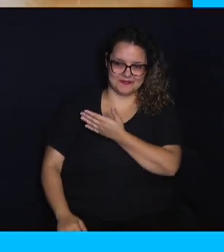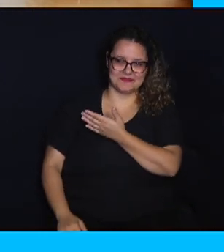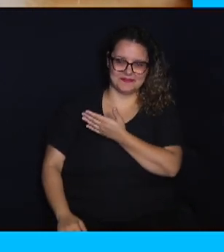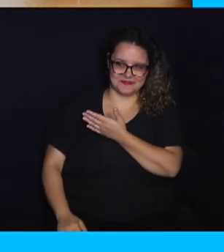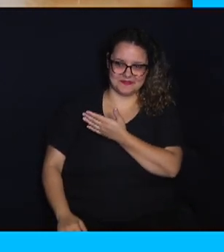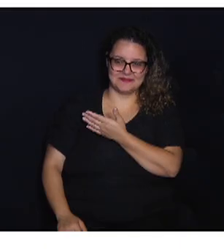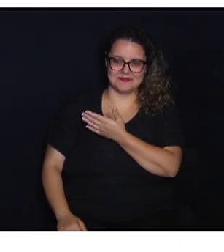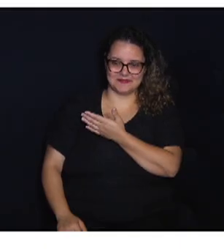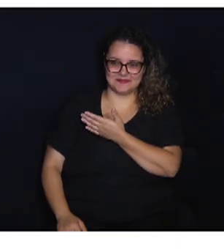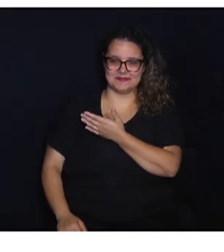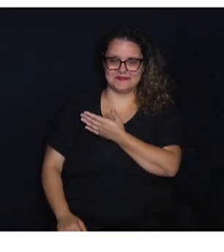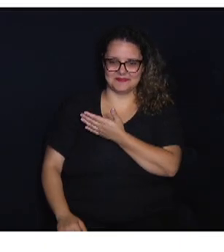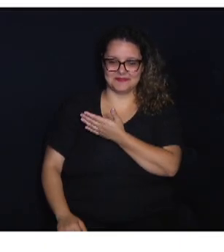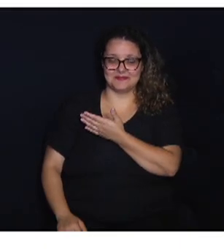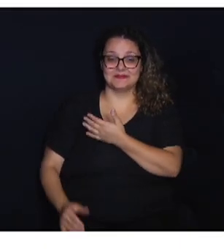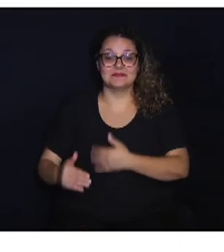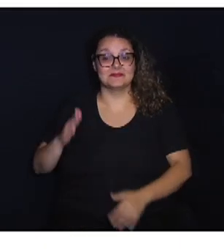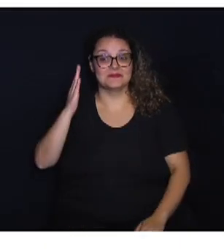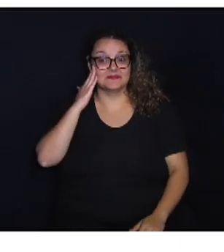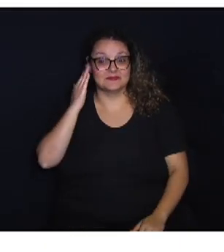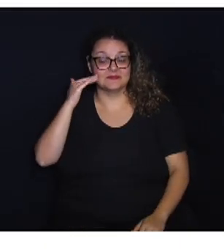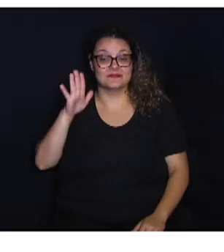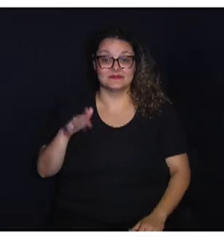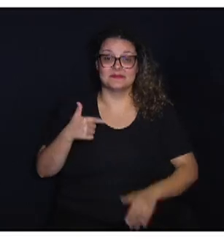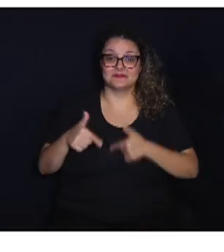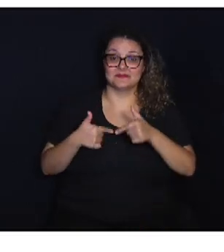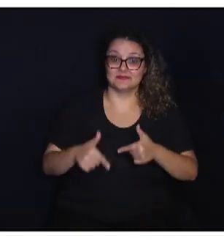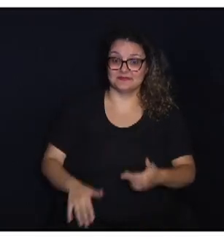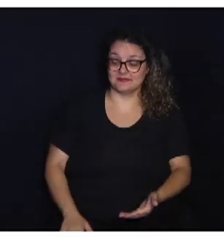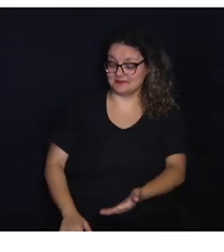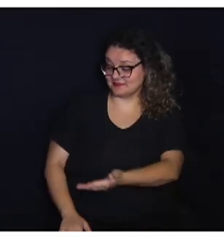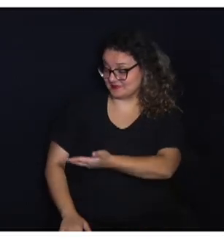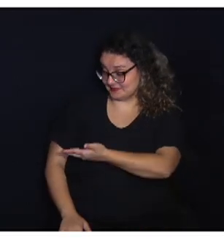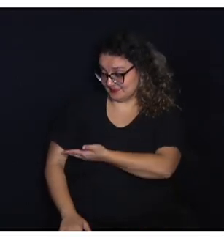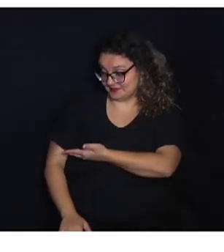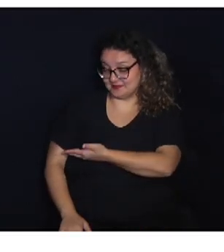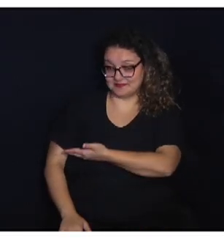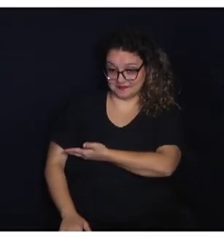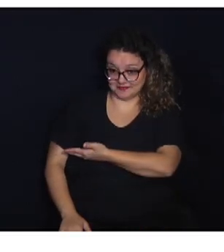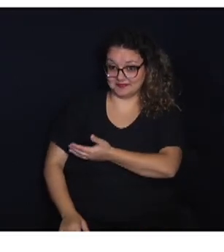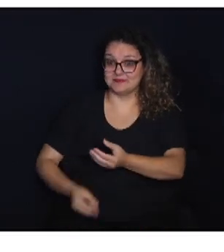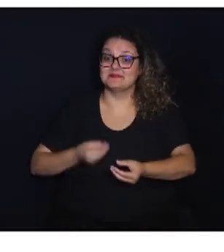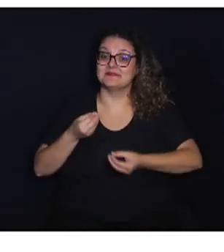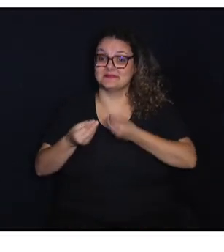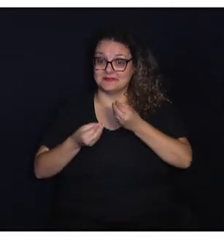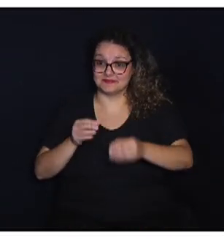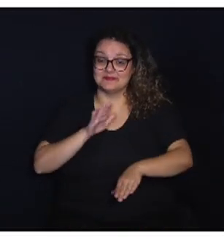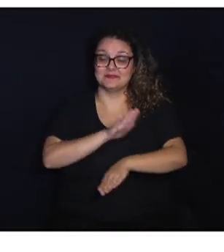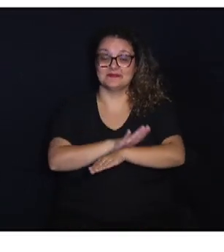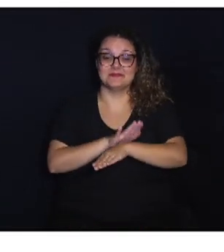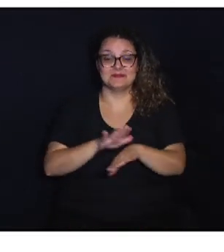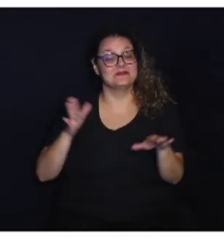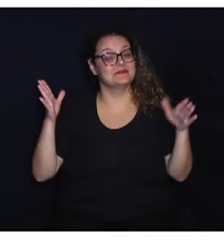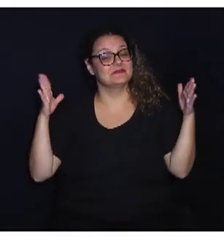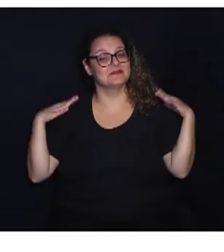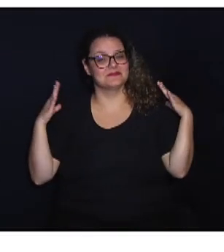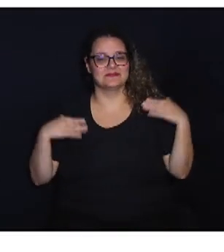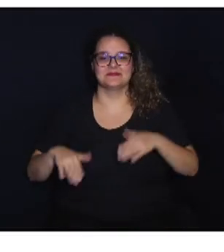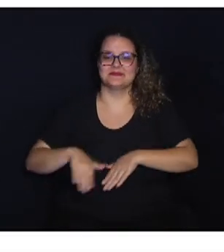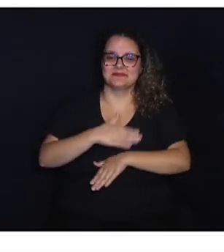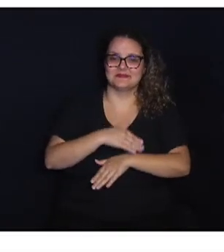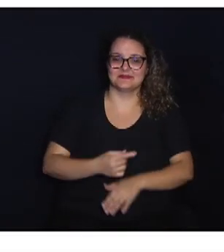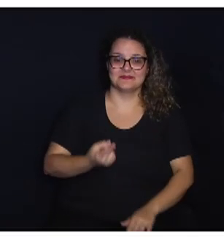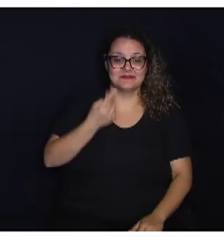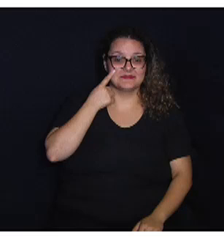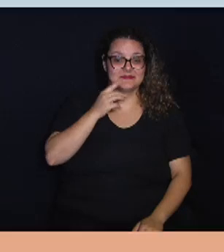Carla Vieira. Para saber mais sobre o trabalho e como ajudar a Associação Anjos de Rua, acesse o